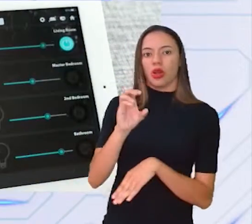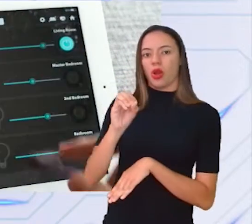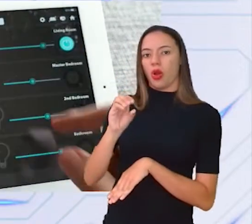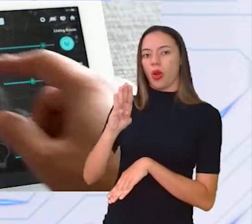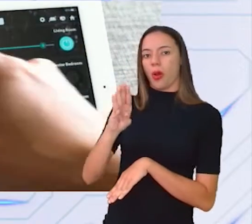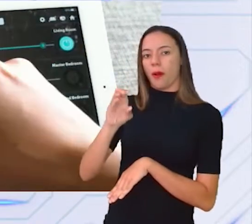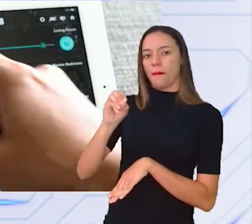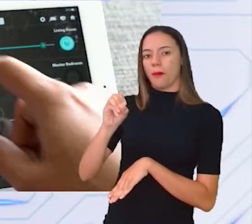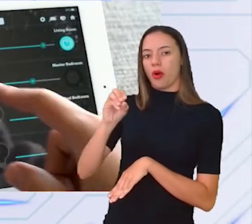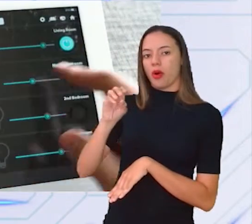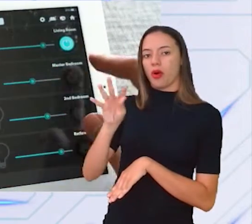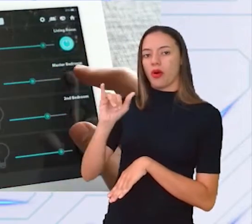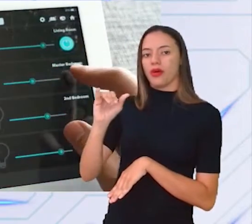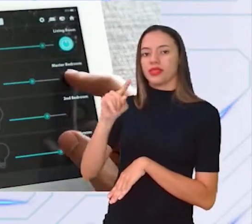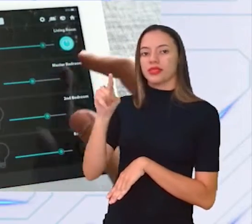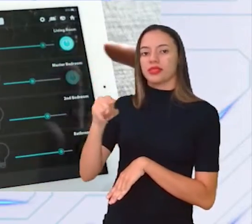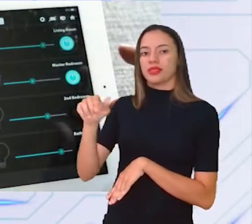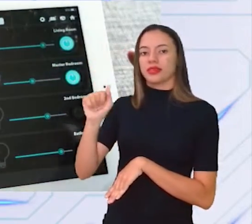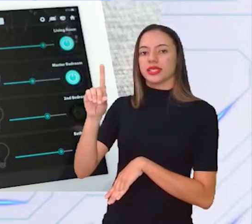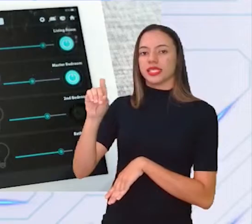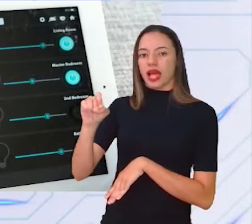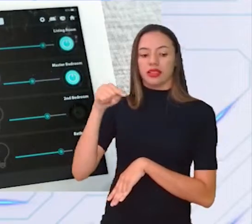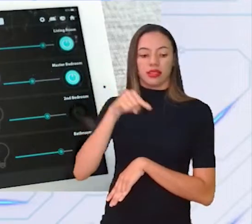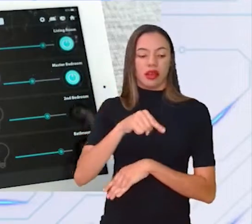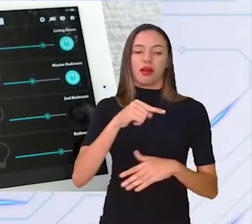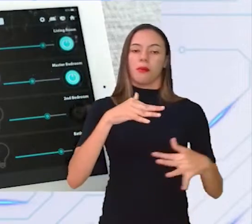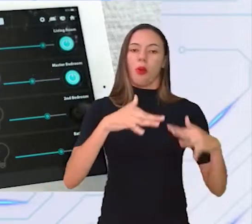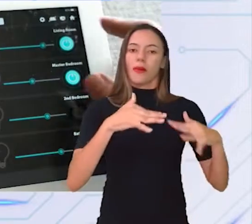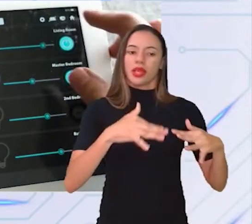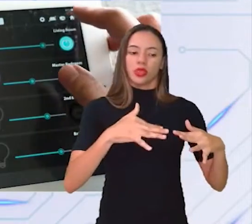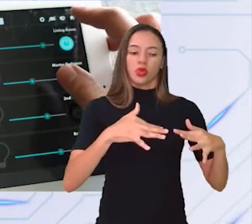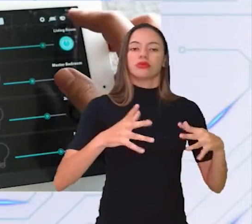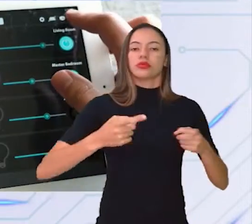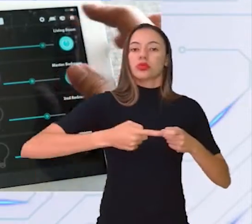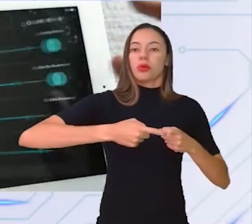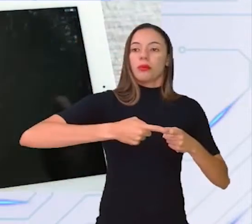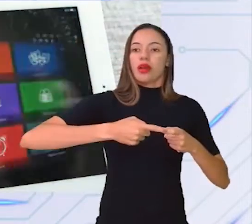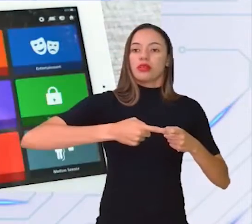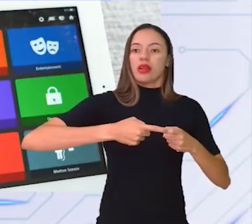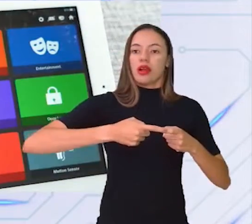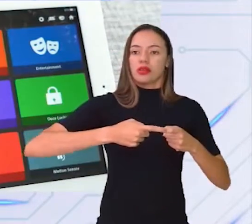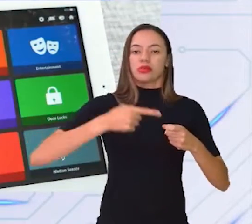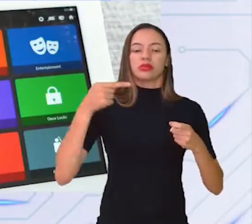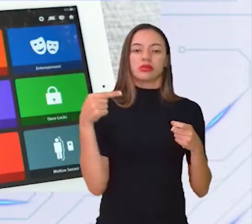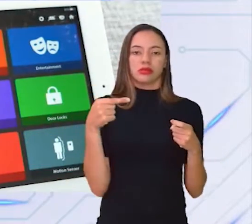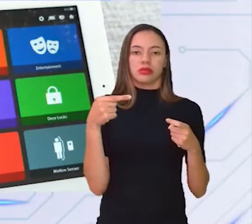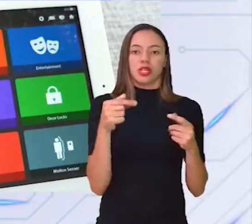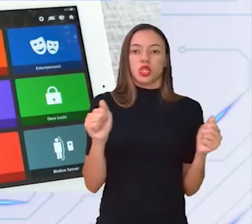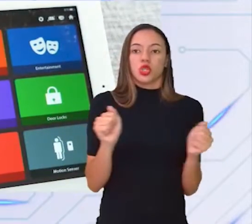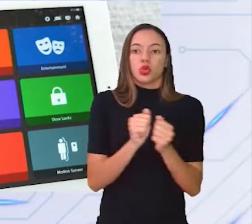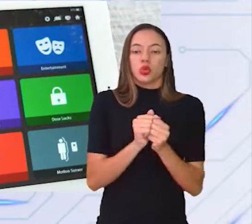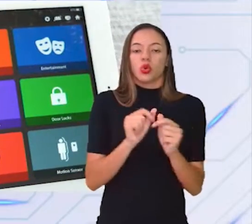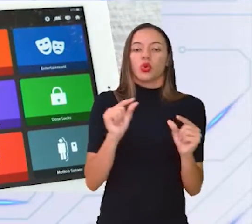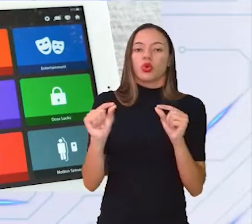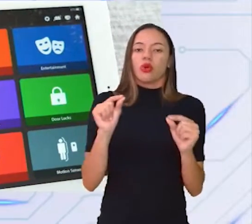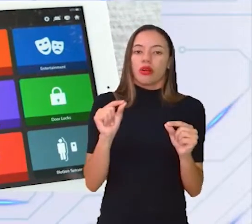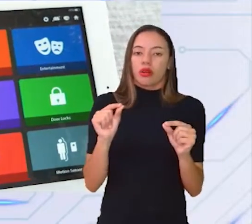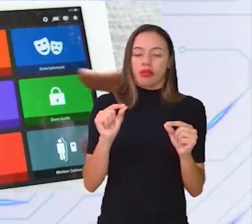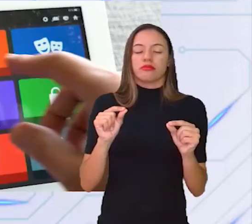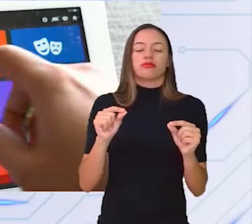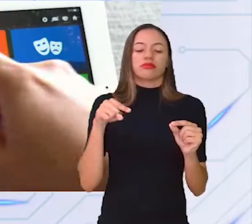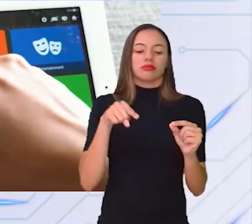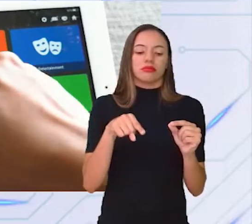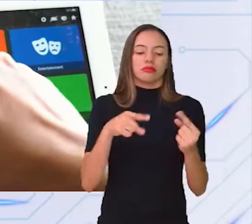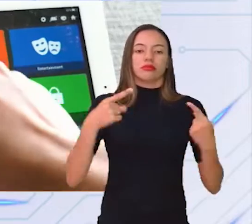robotizada, aonde você vê aí que todo o movimento do médico, ele é intermediado por um movimento